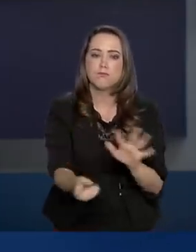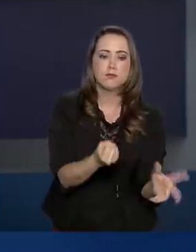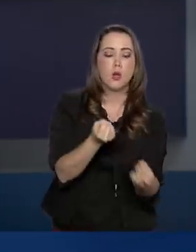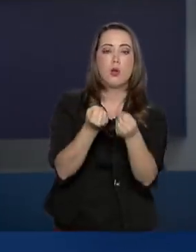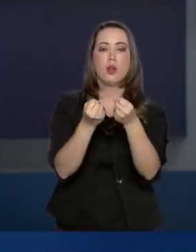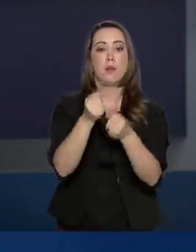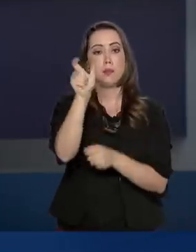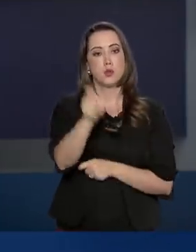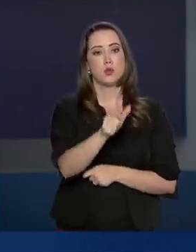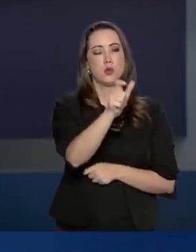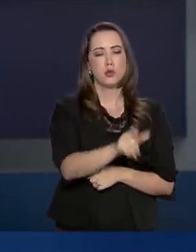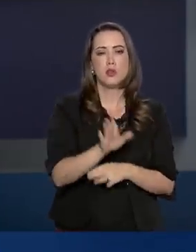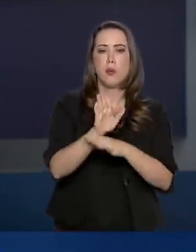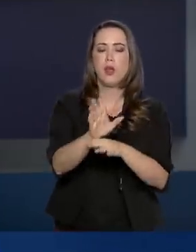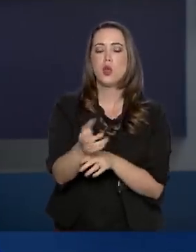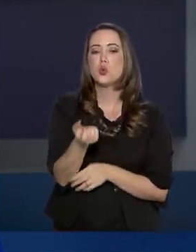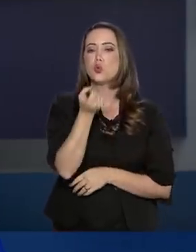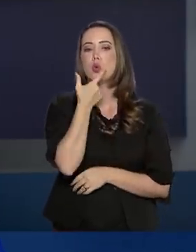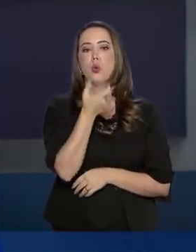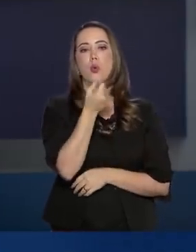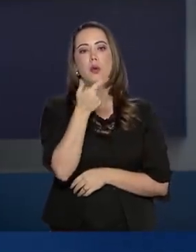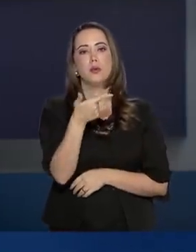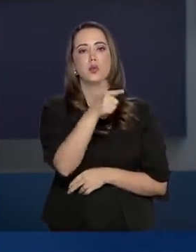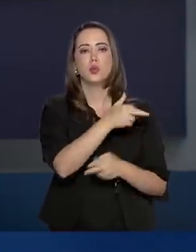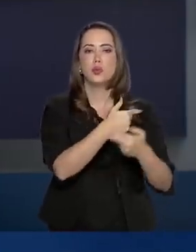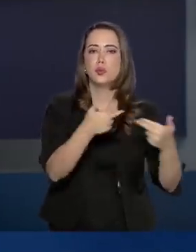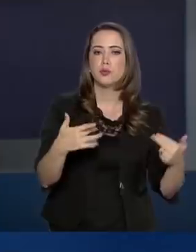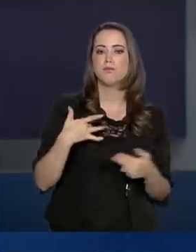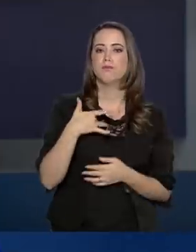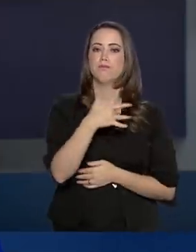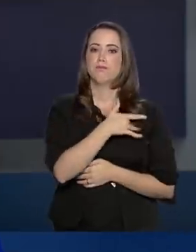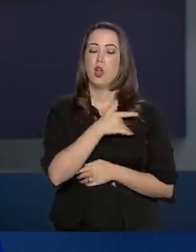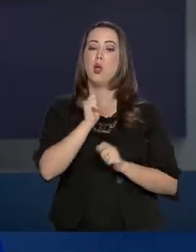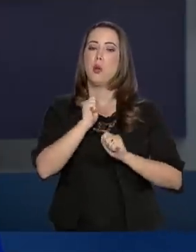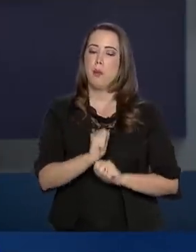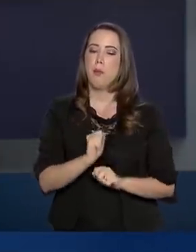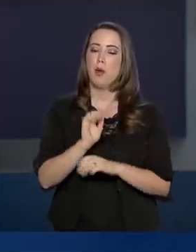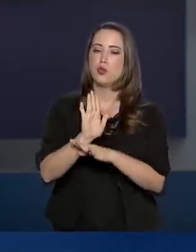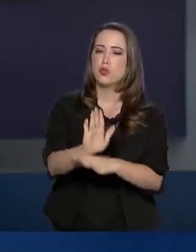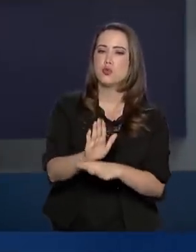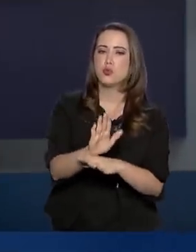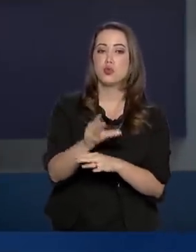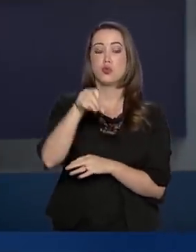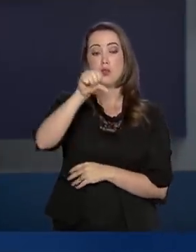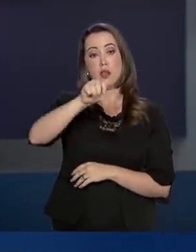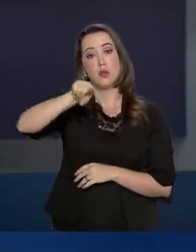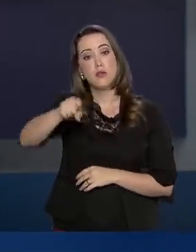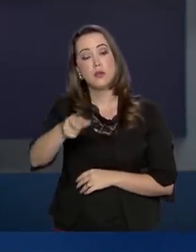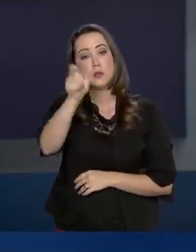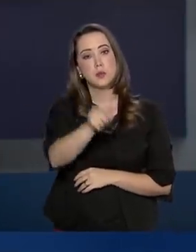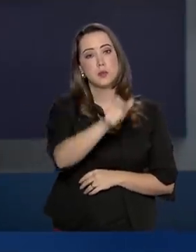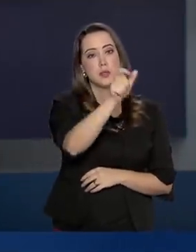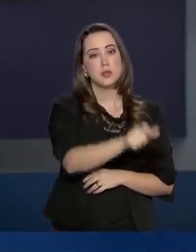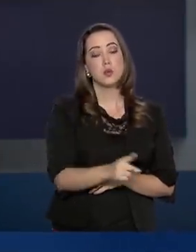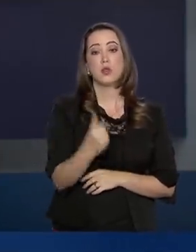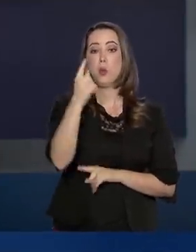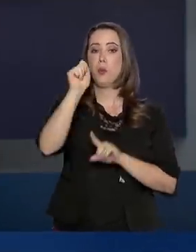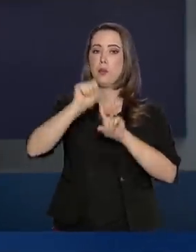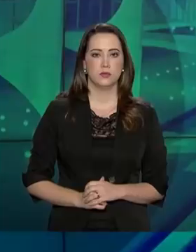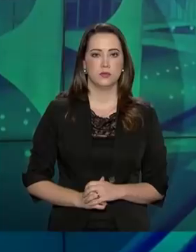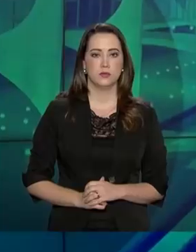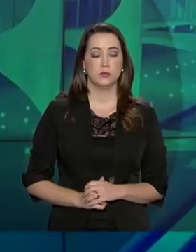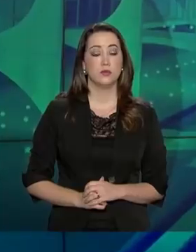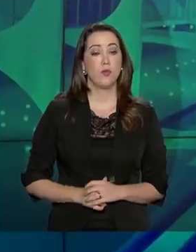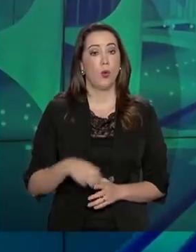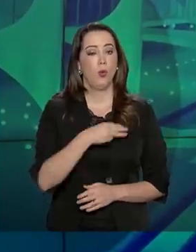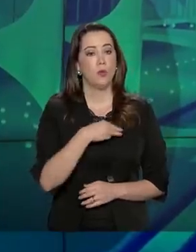salvamento, além de kits de medicamentos e outros insumos de saúde capazes de atender 9 mil pessoas por até um mês.